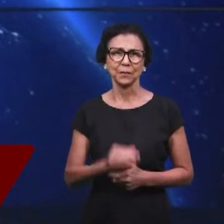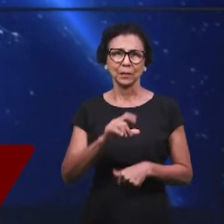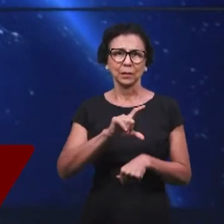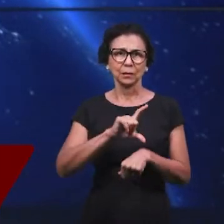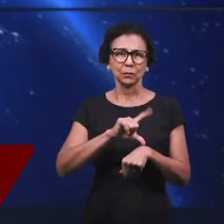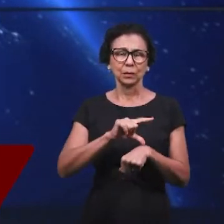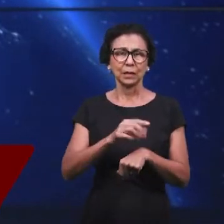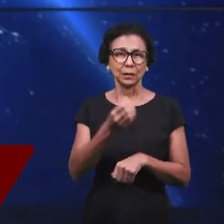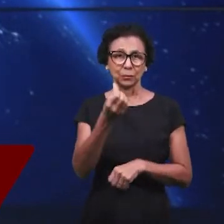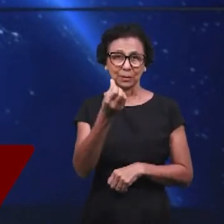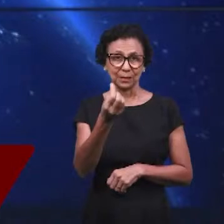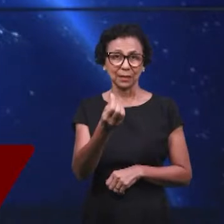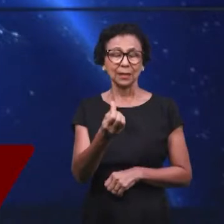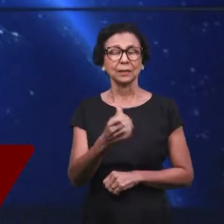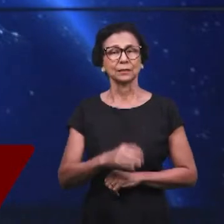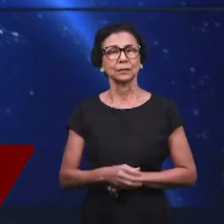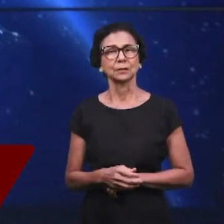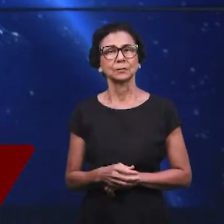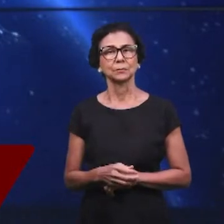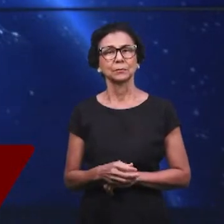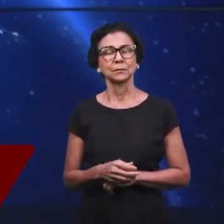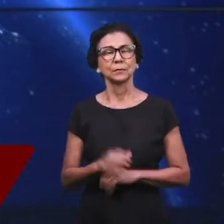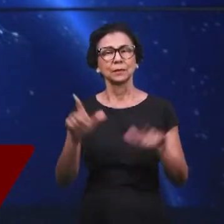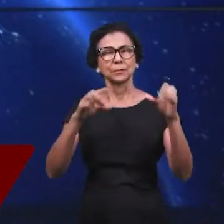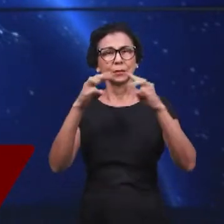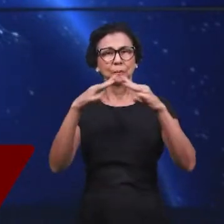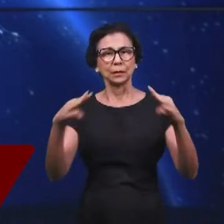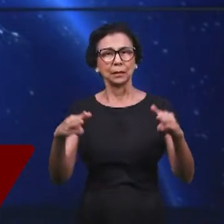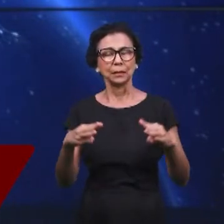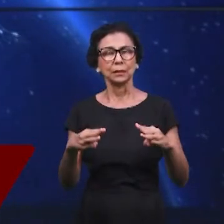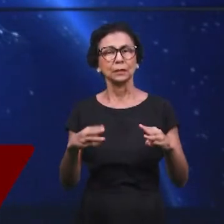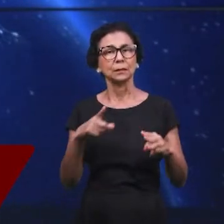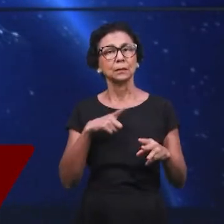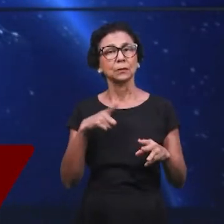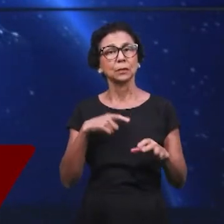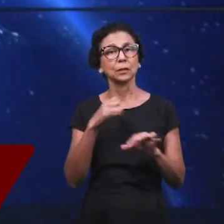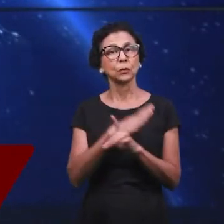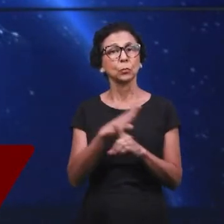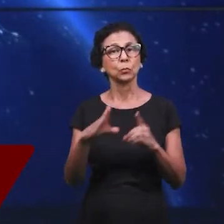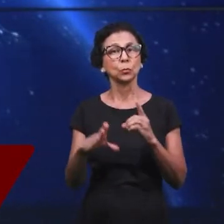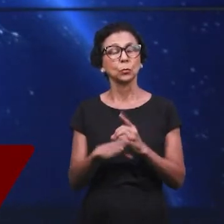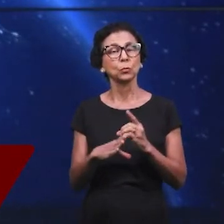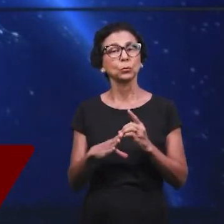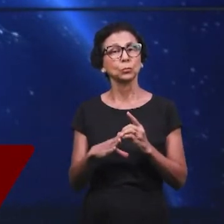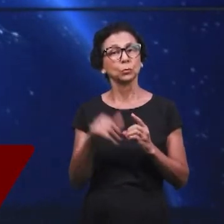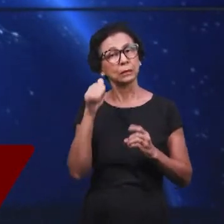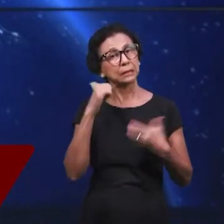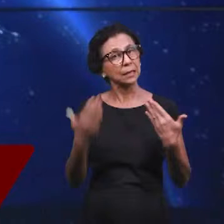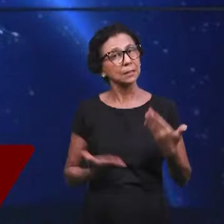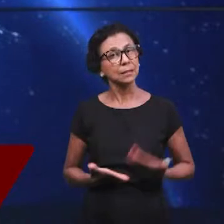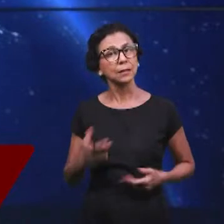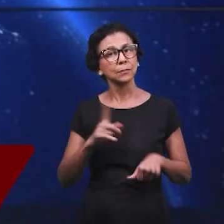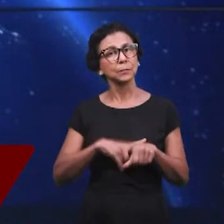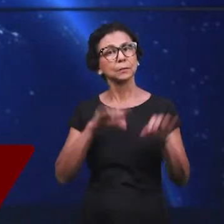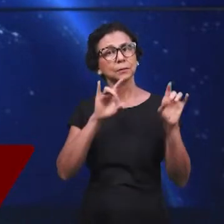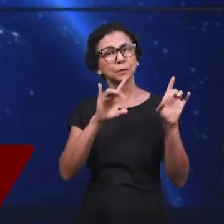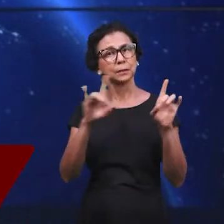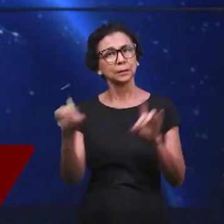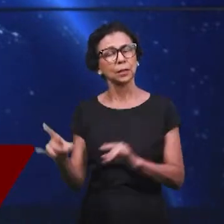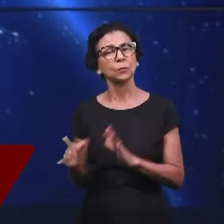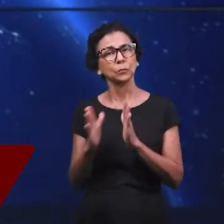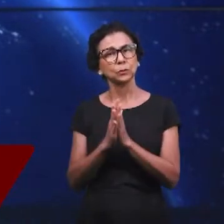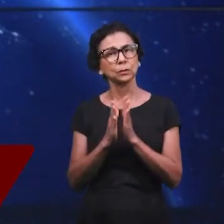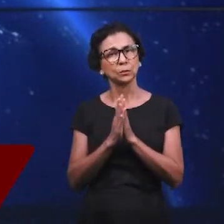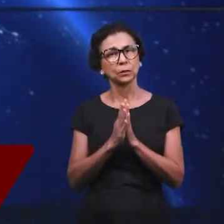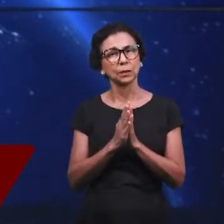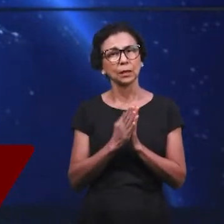canal 126 TV Manaim, o culto de oração das senhoras? É um momento especial para você